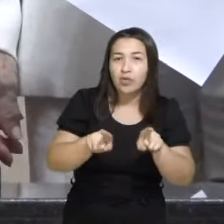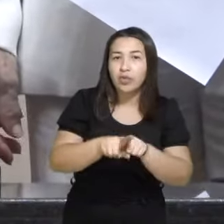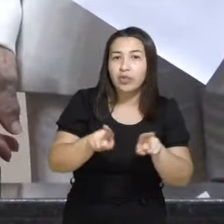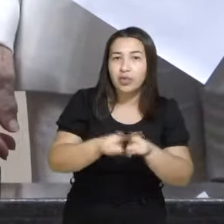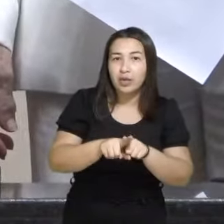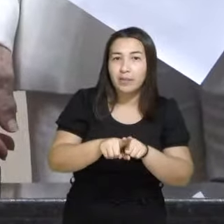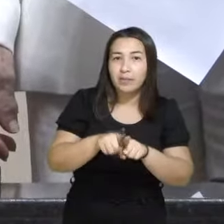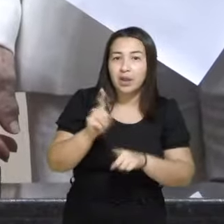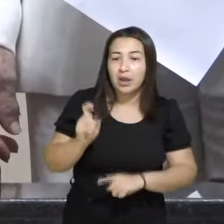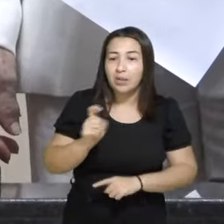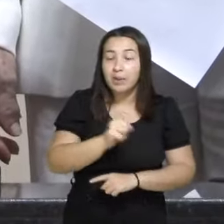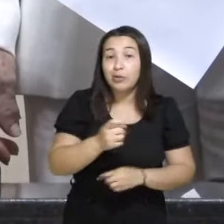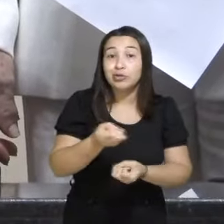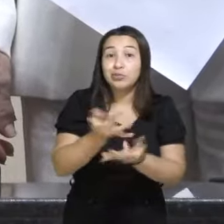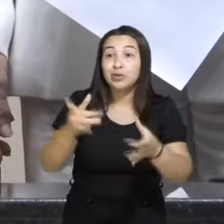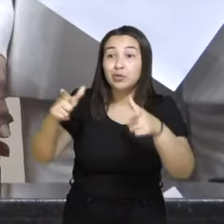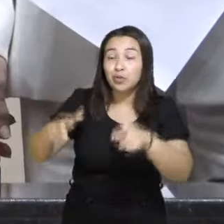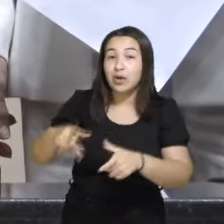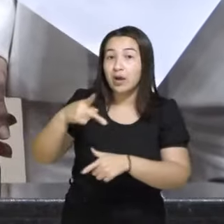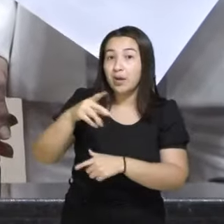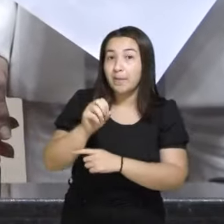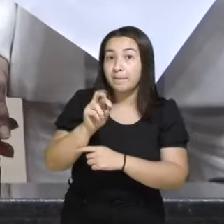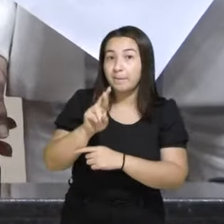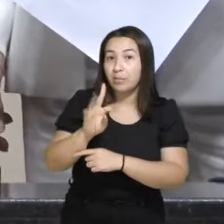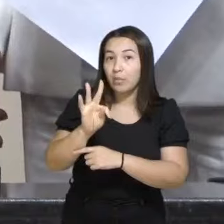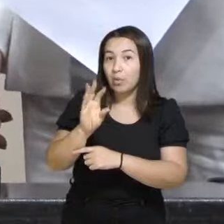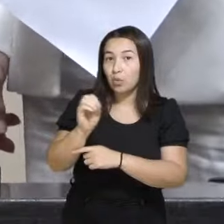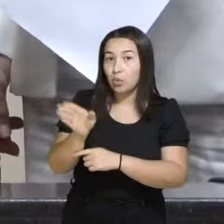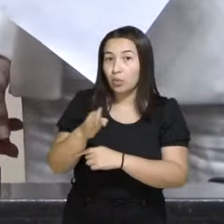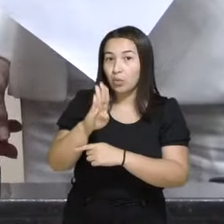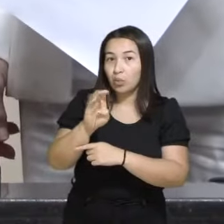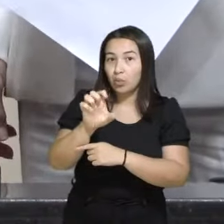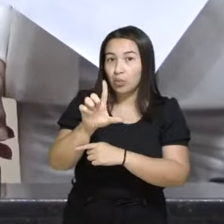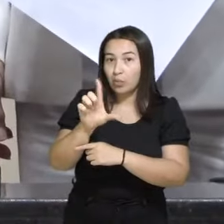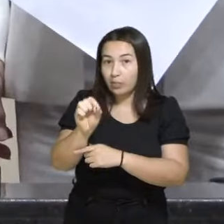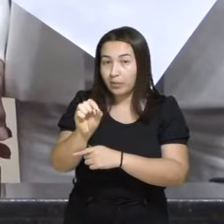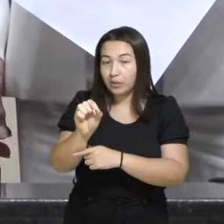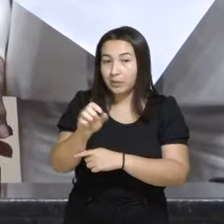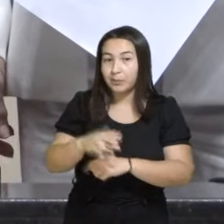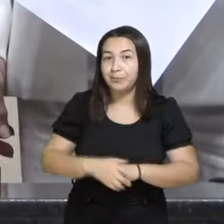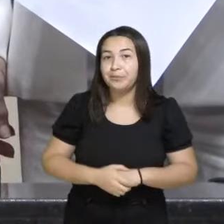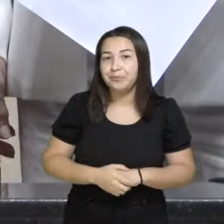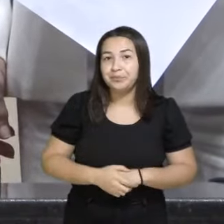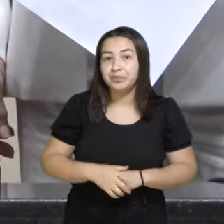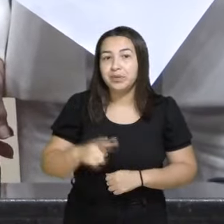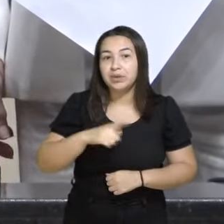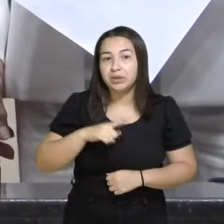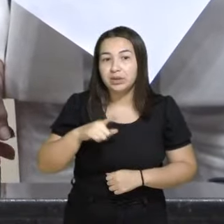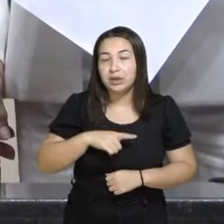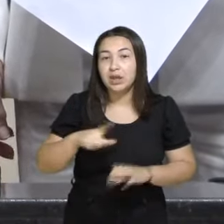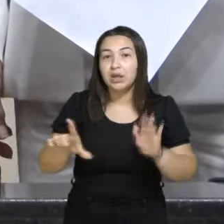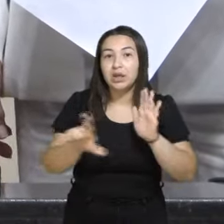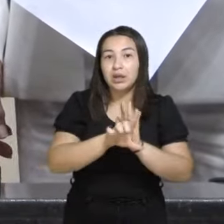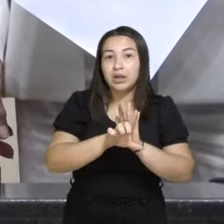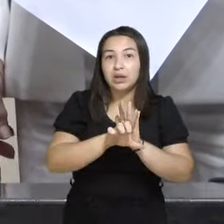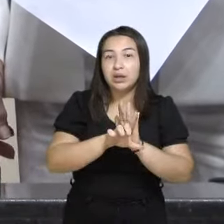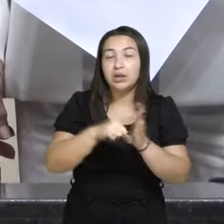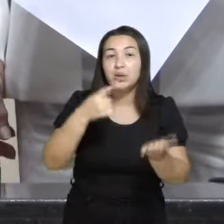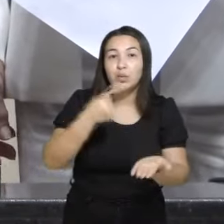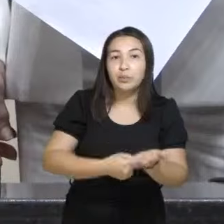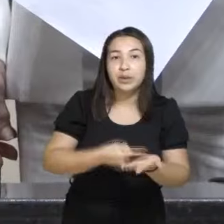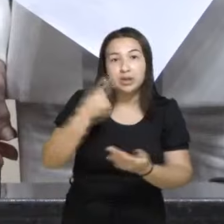Belo, e altera o anexo único da Lei 18.531 de 2022, que consolida as leis que institui datas e